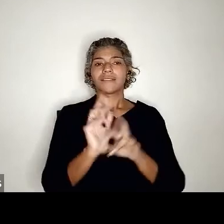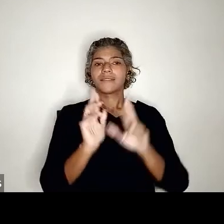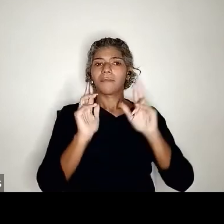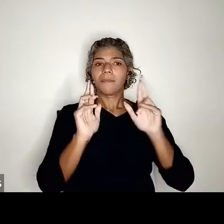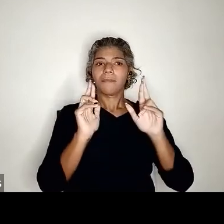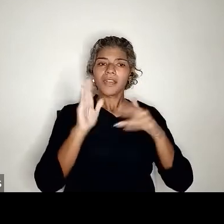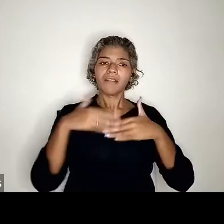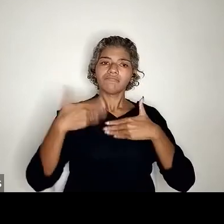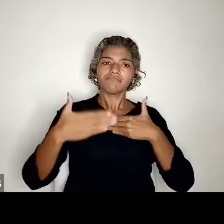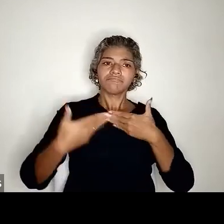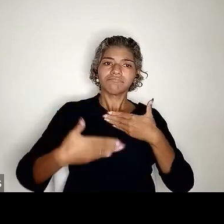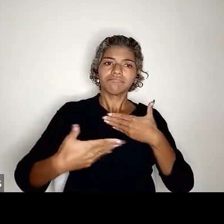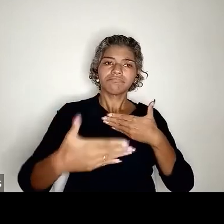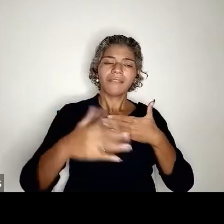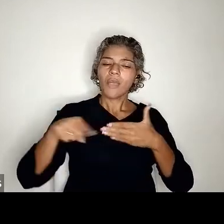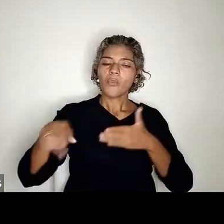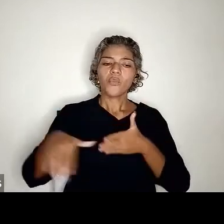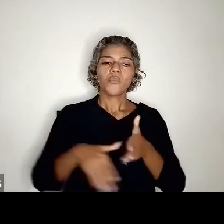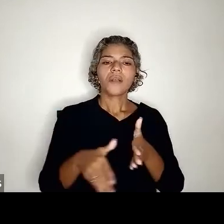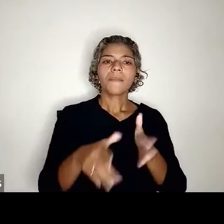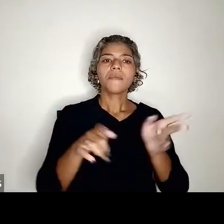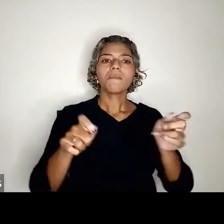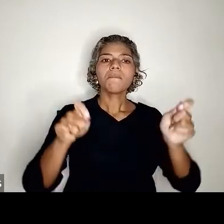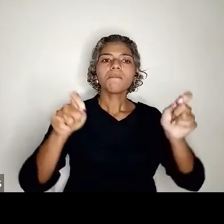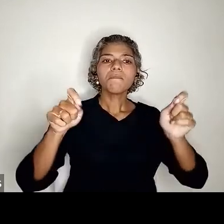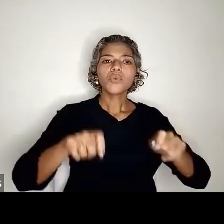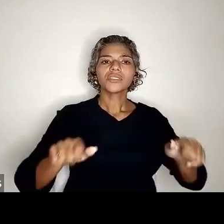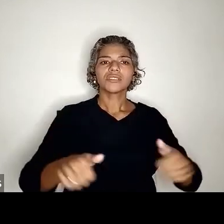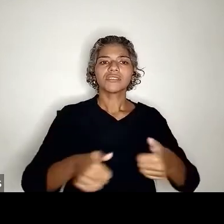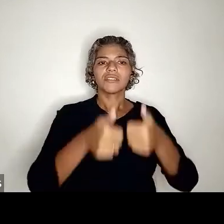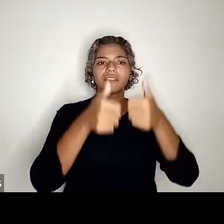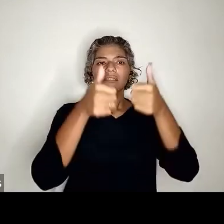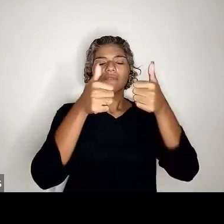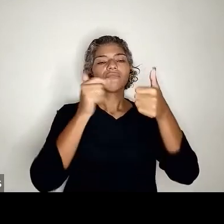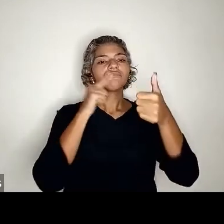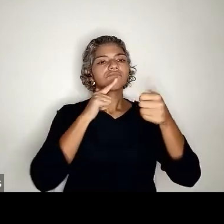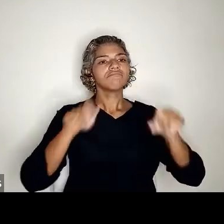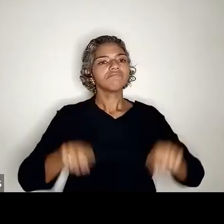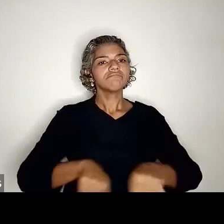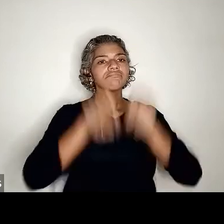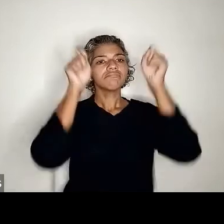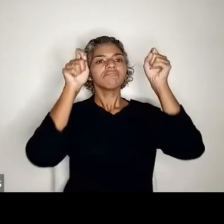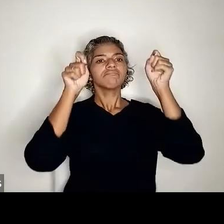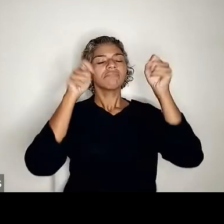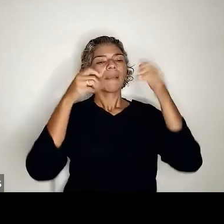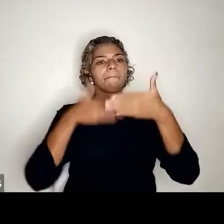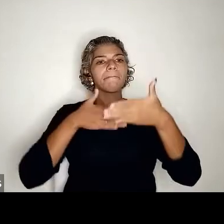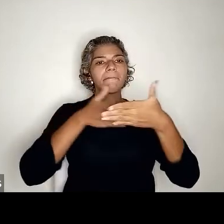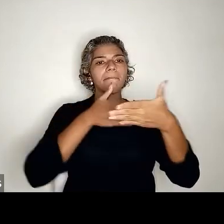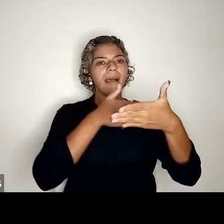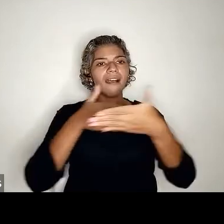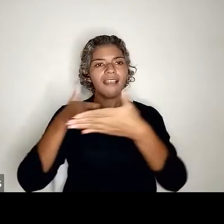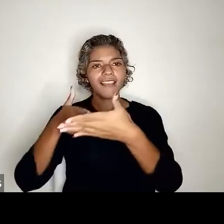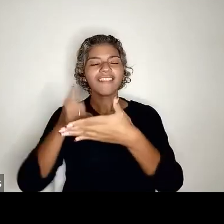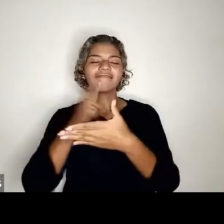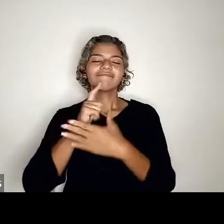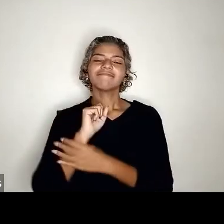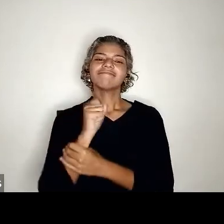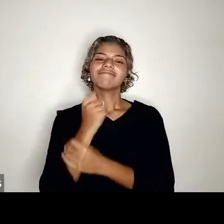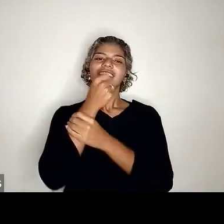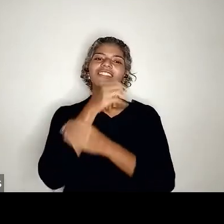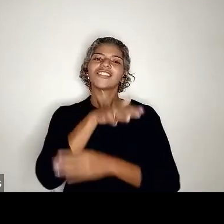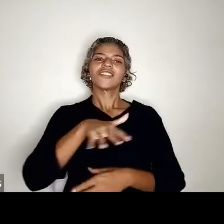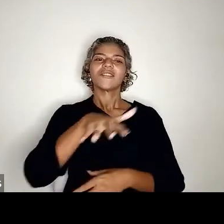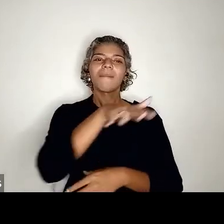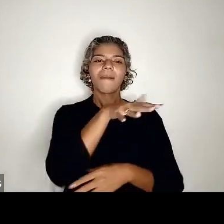né, na perspectiva da gente romper com essas barreiras, né, garantir esses espaços para que eles sejam efetivamente diversos, eu